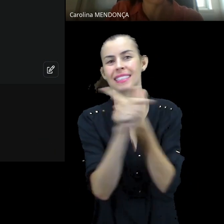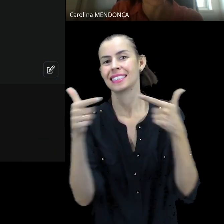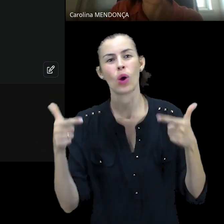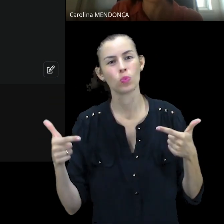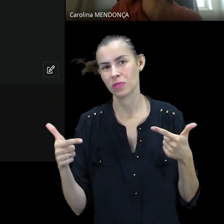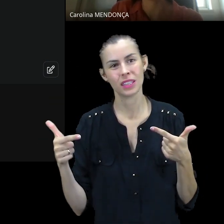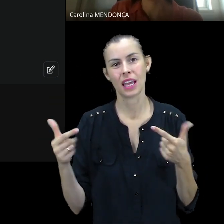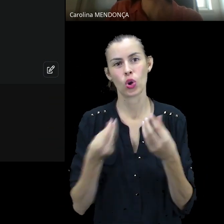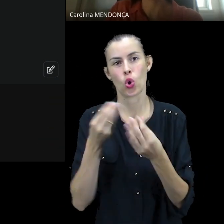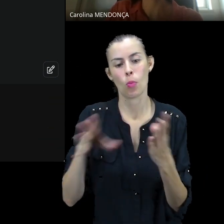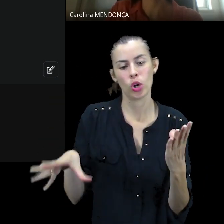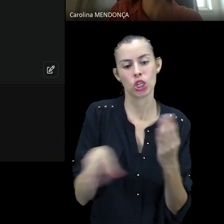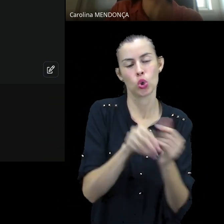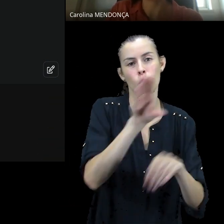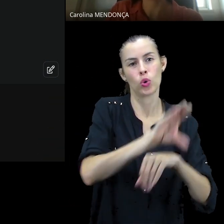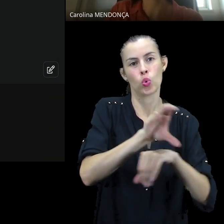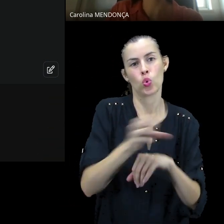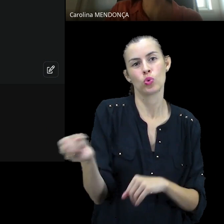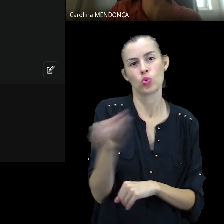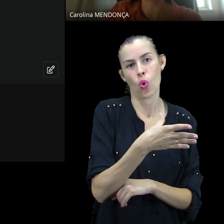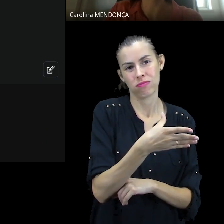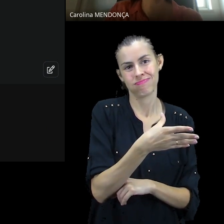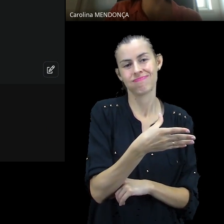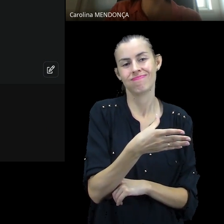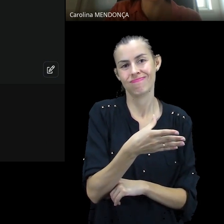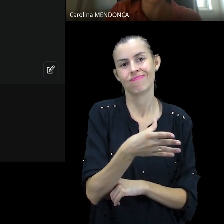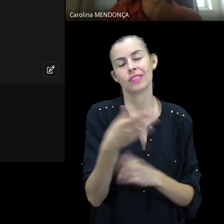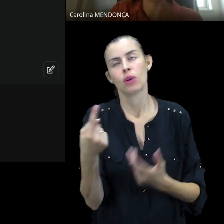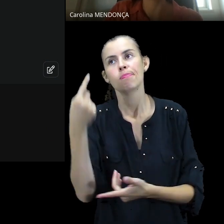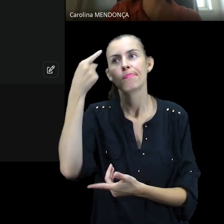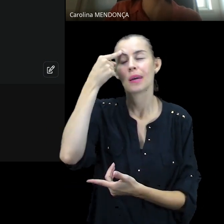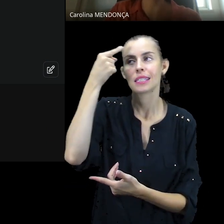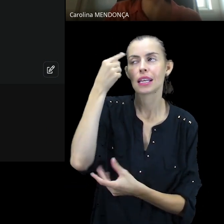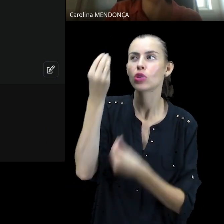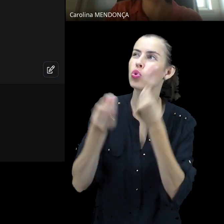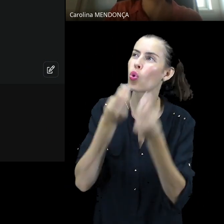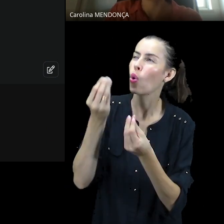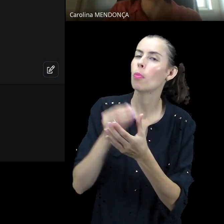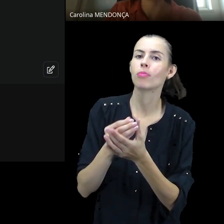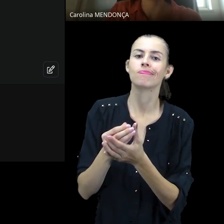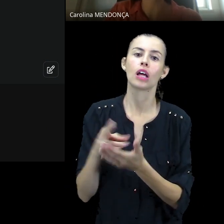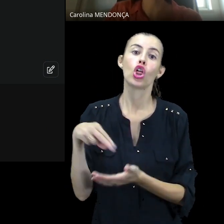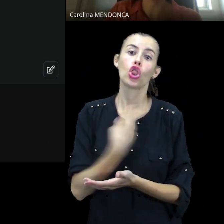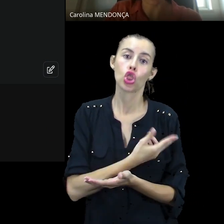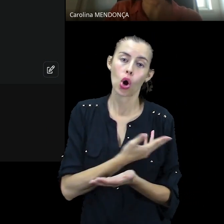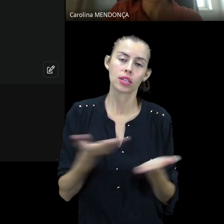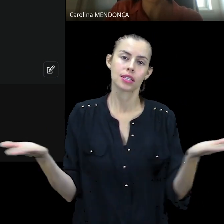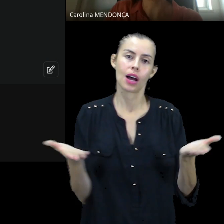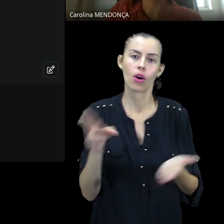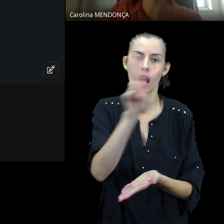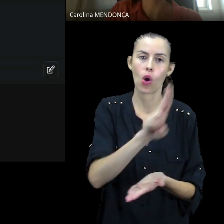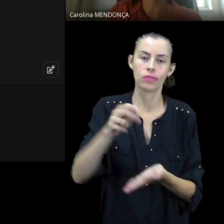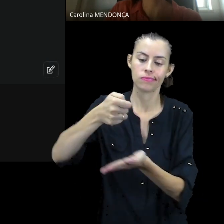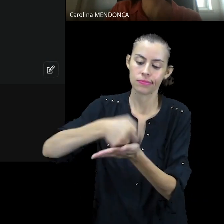forma manual, e a gente está aí discutindo como o novo sistema acadêmico vai conseguir registrar